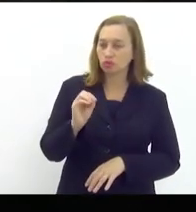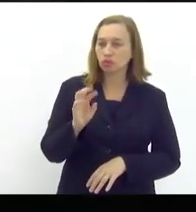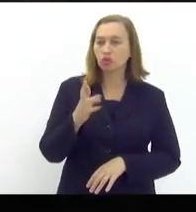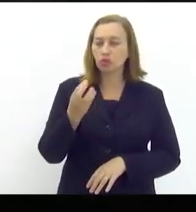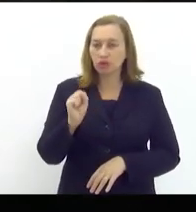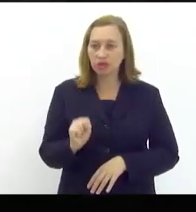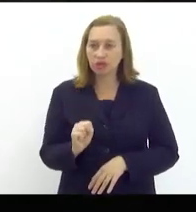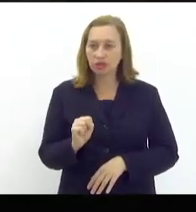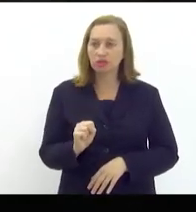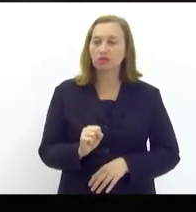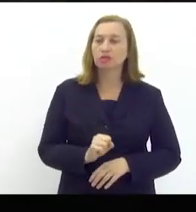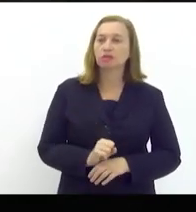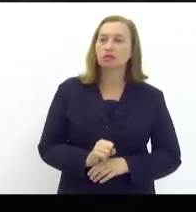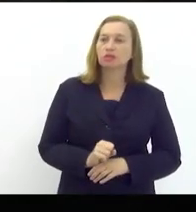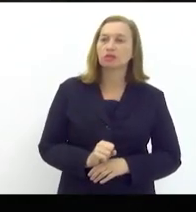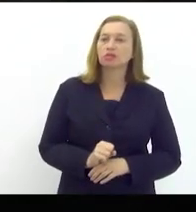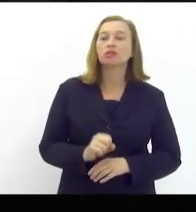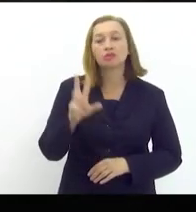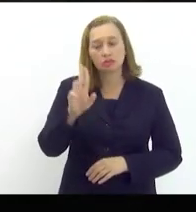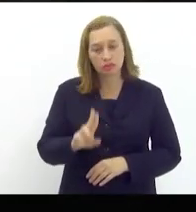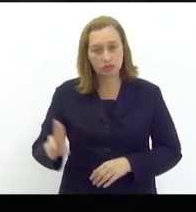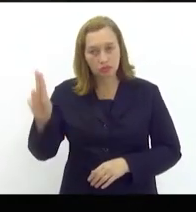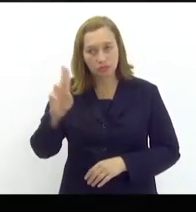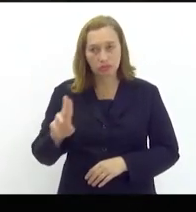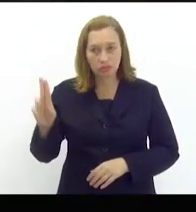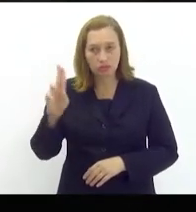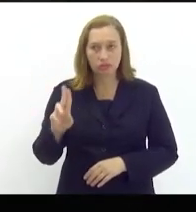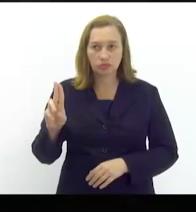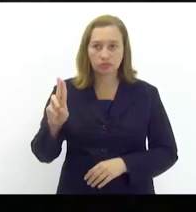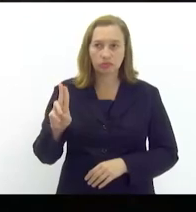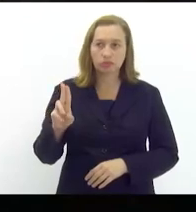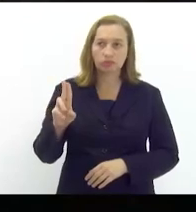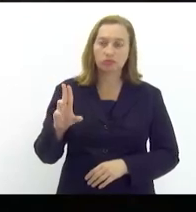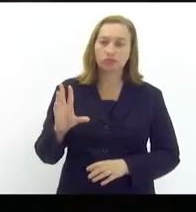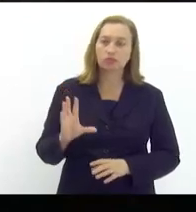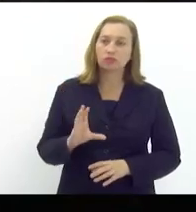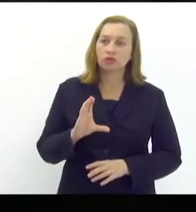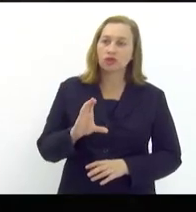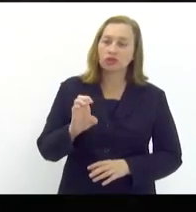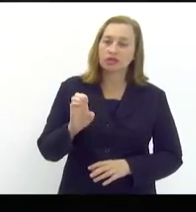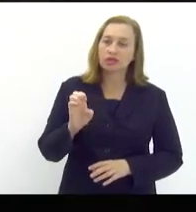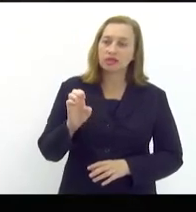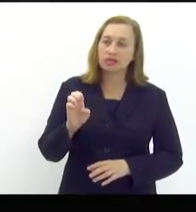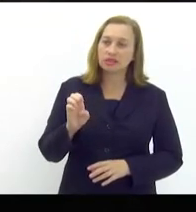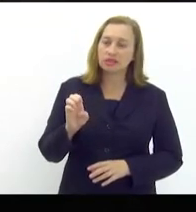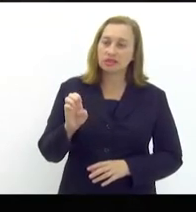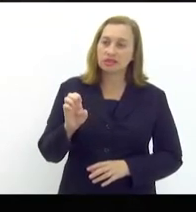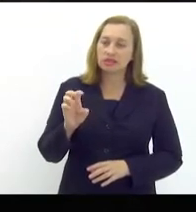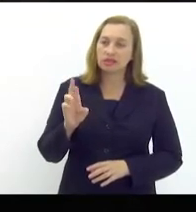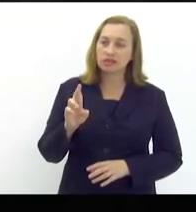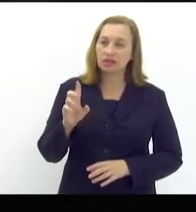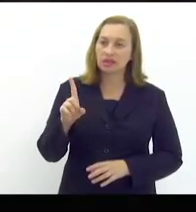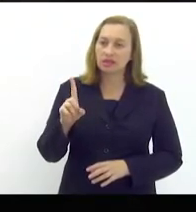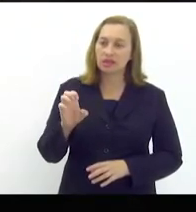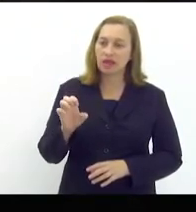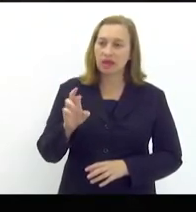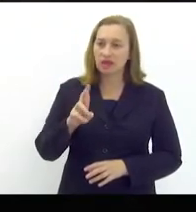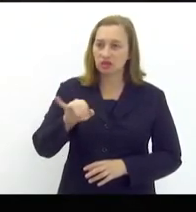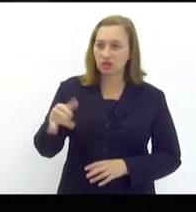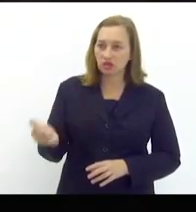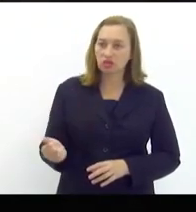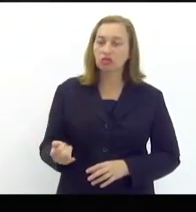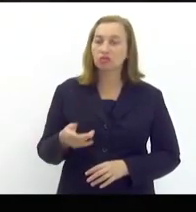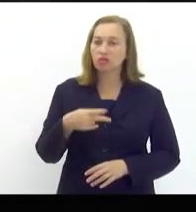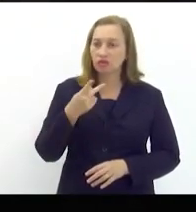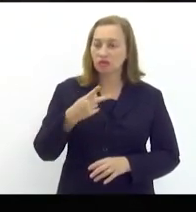cursos EAD nas universidades que compõem o consórcio Cederj então como eu coloquei aqui o mandato